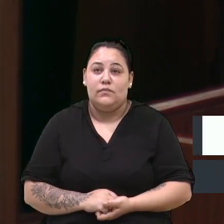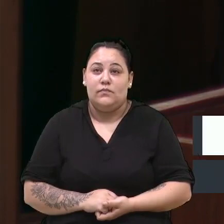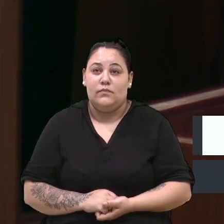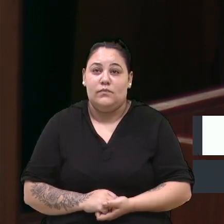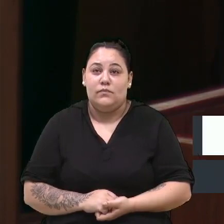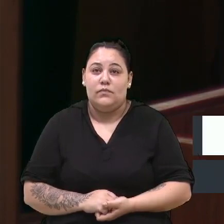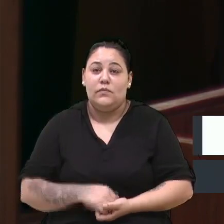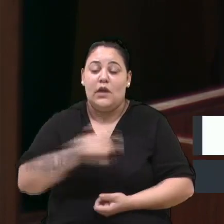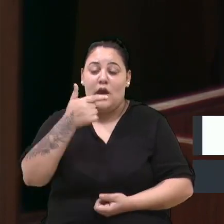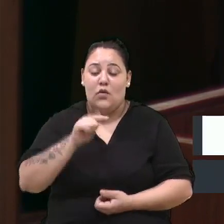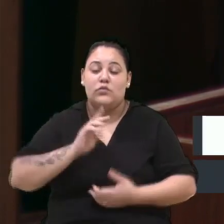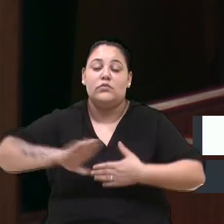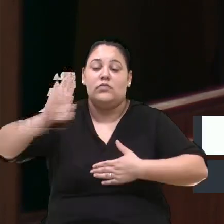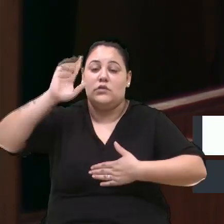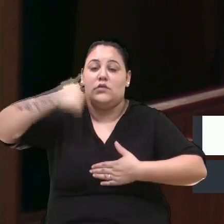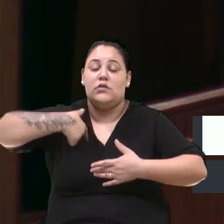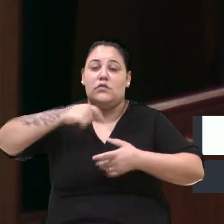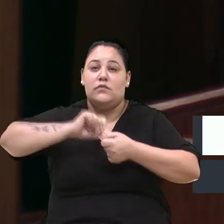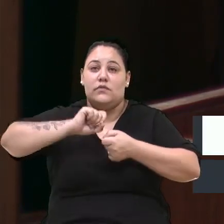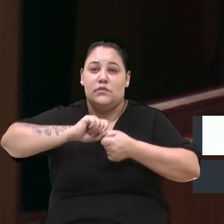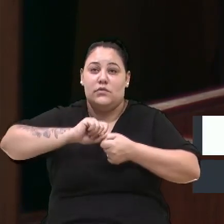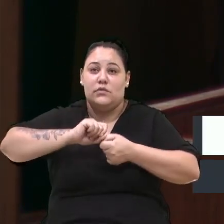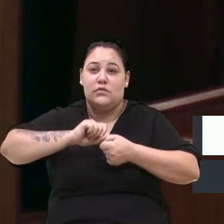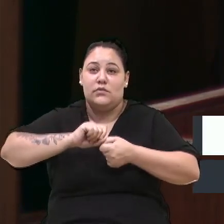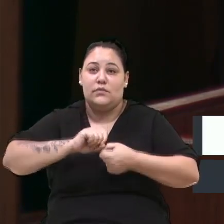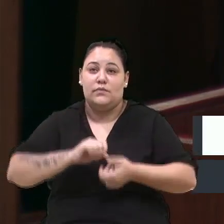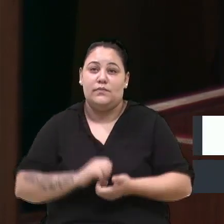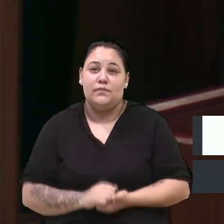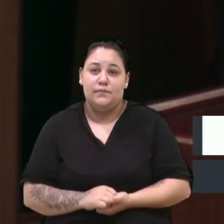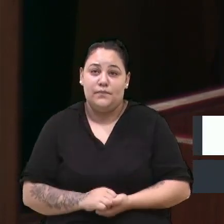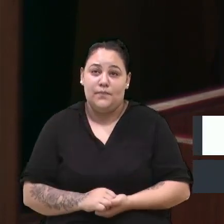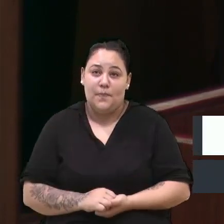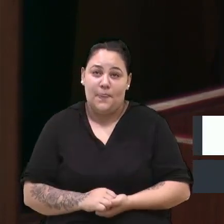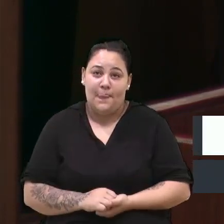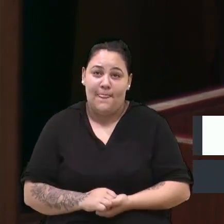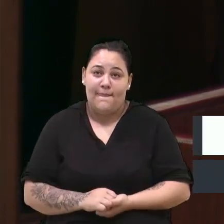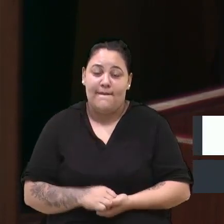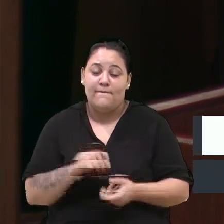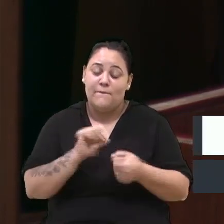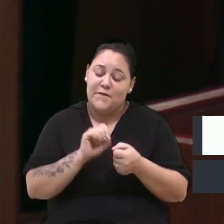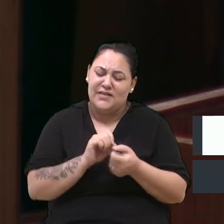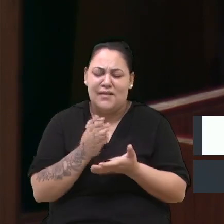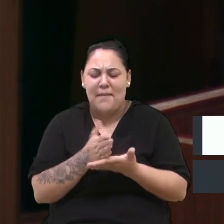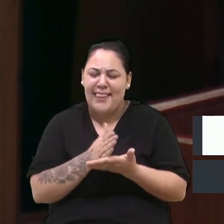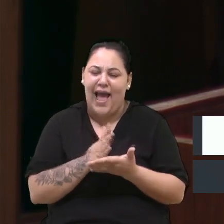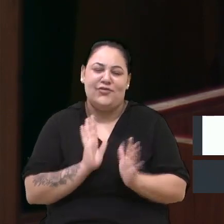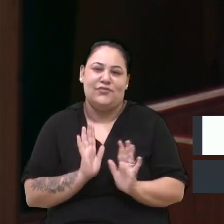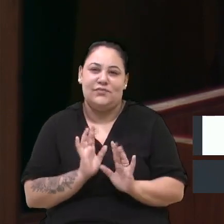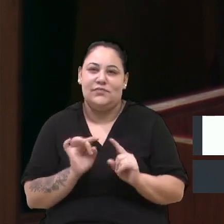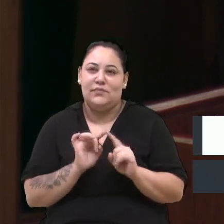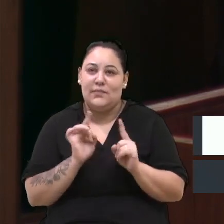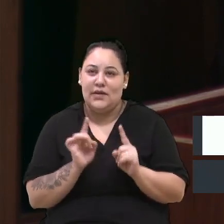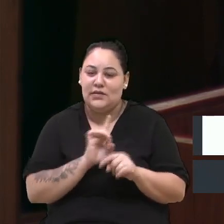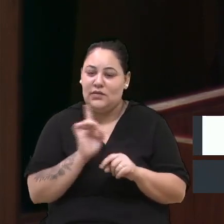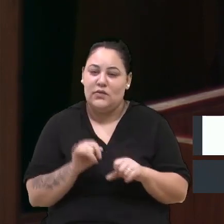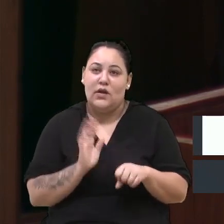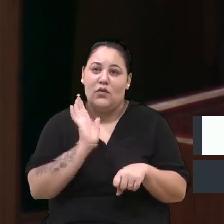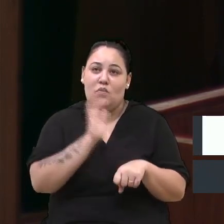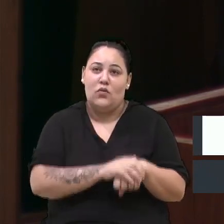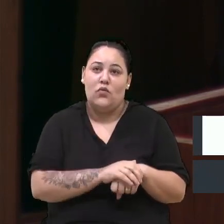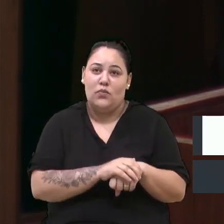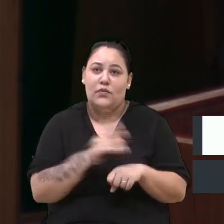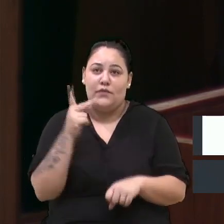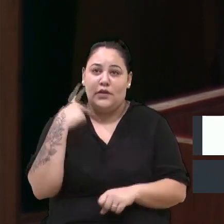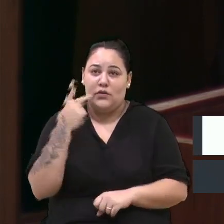A outra promessa, que, digamos assim, cumpri pela metade, mas não é culpa do vereador, é